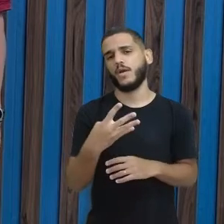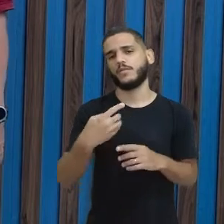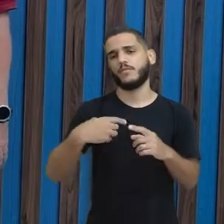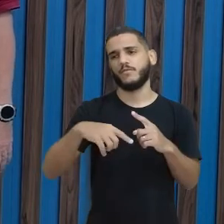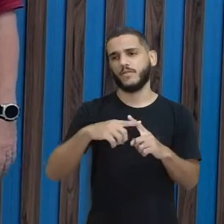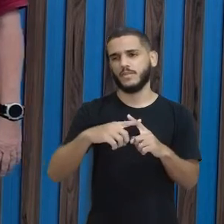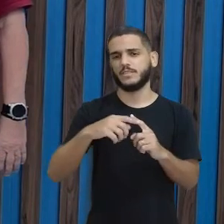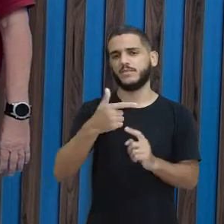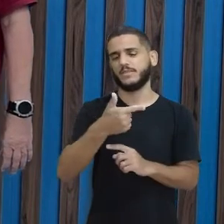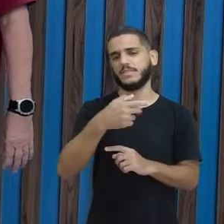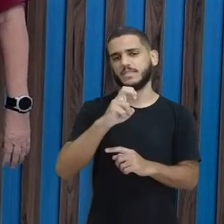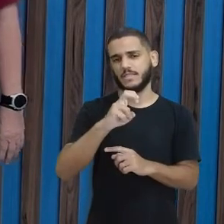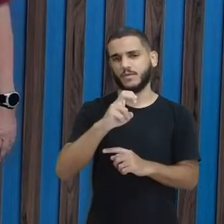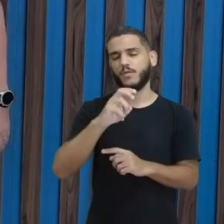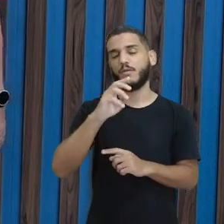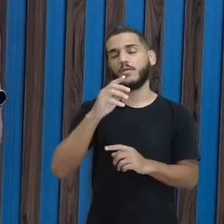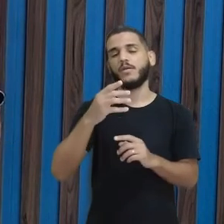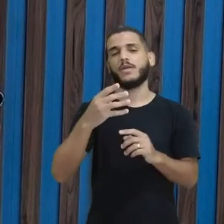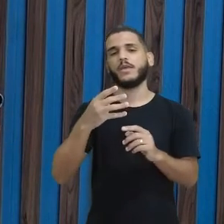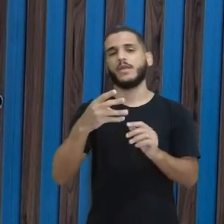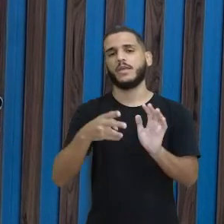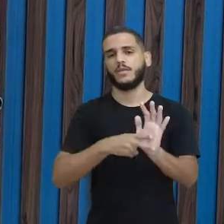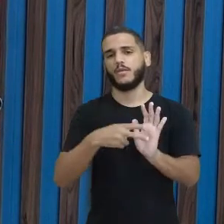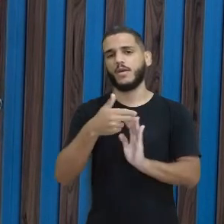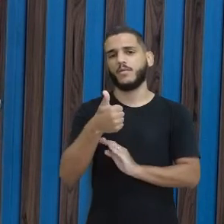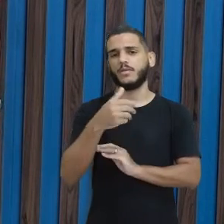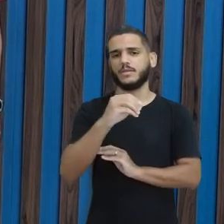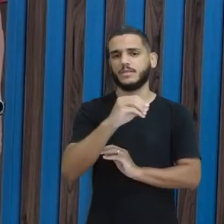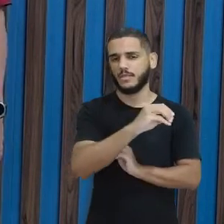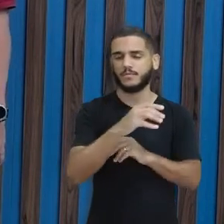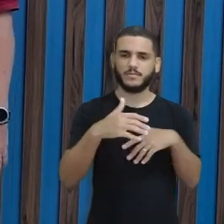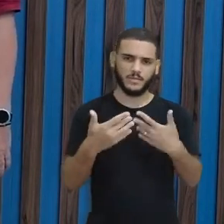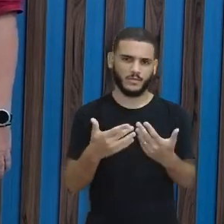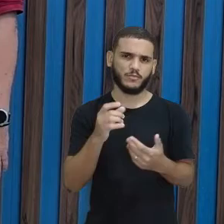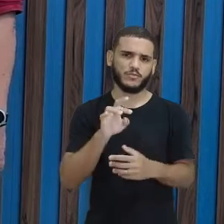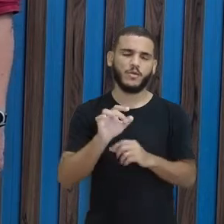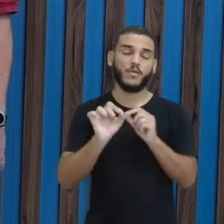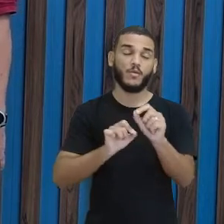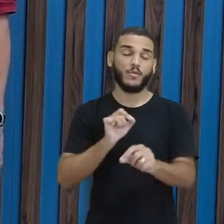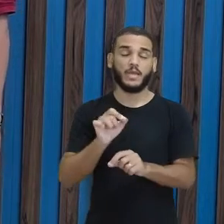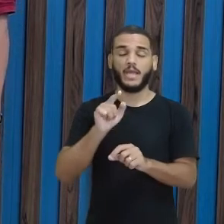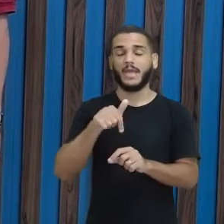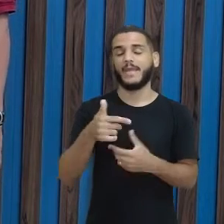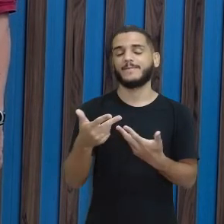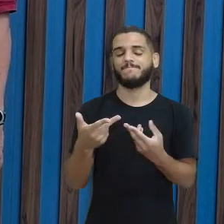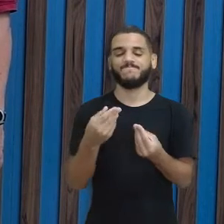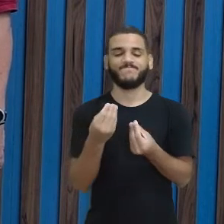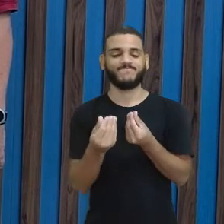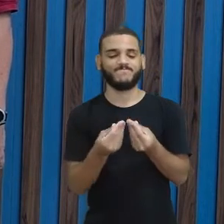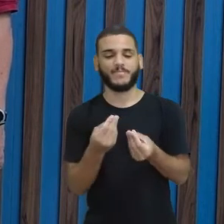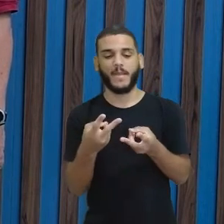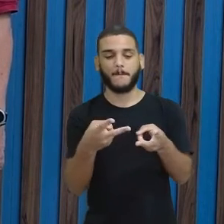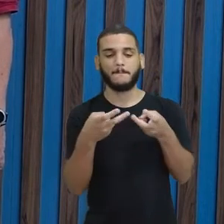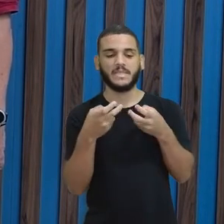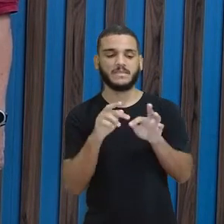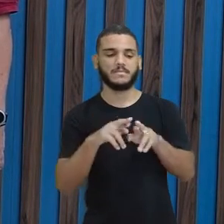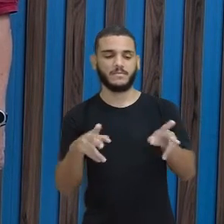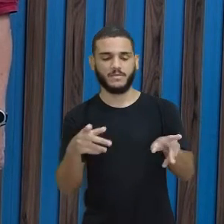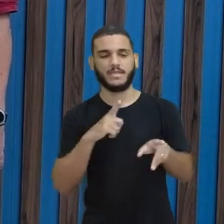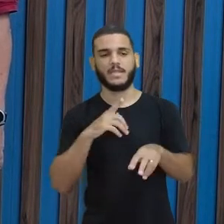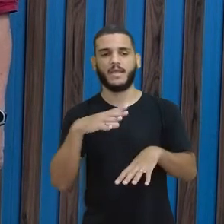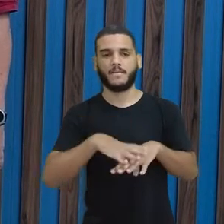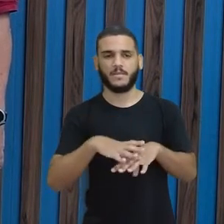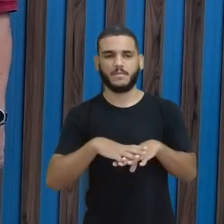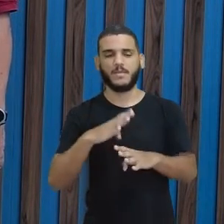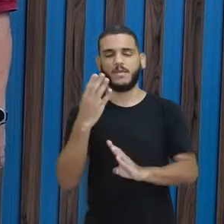25 sobre 100, que é 25%. Isso é apenas um olhar diferente que você observa aí que tem a matemática e a